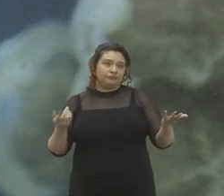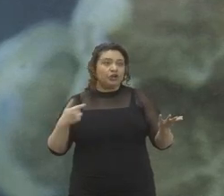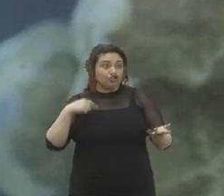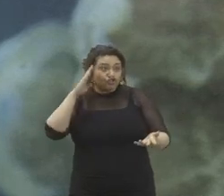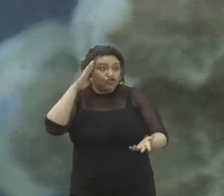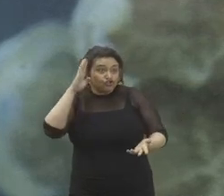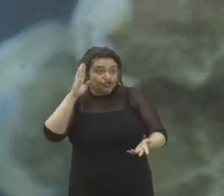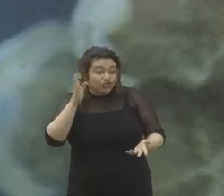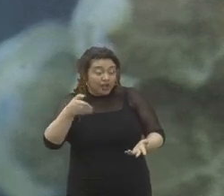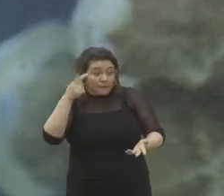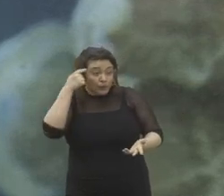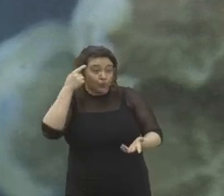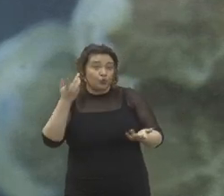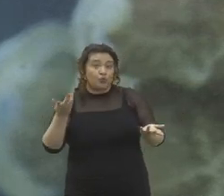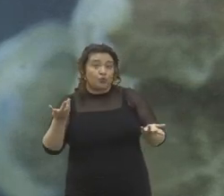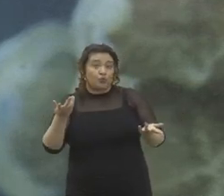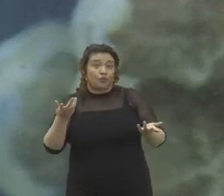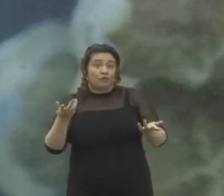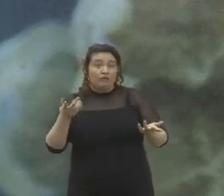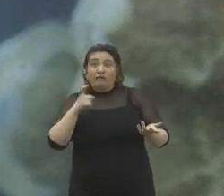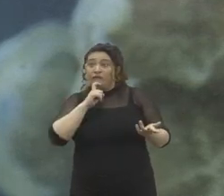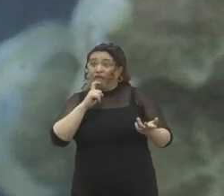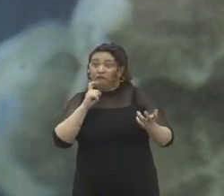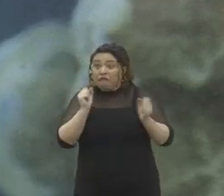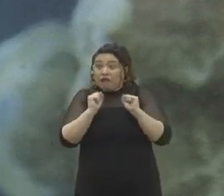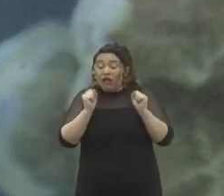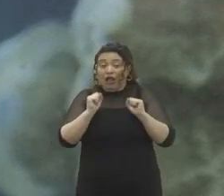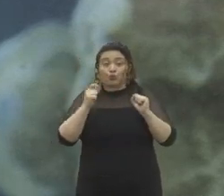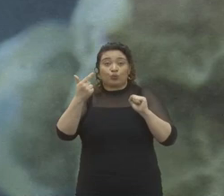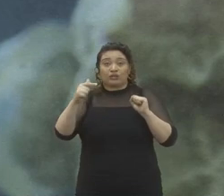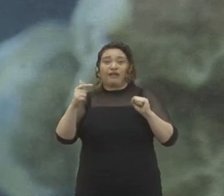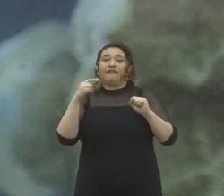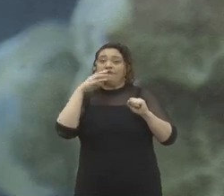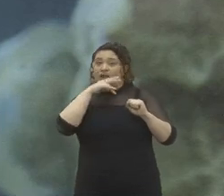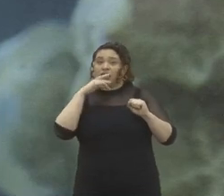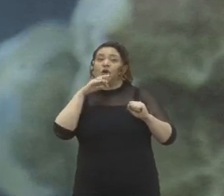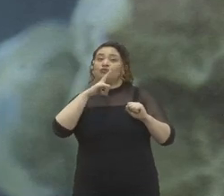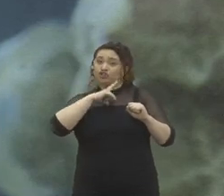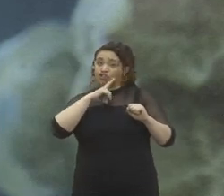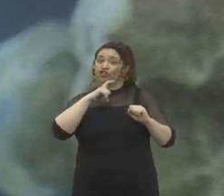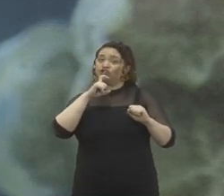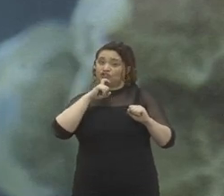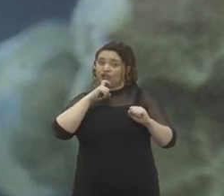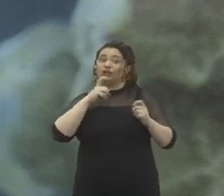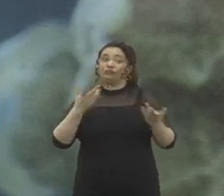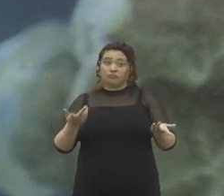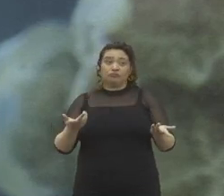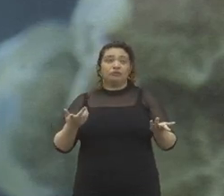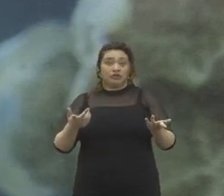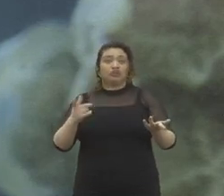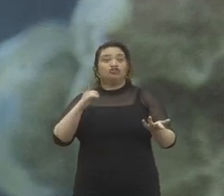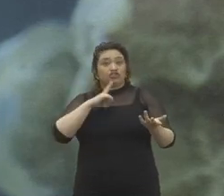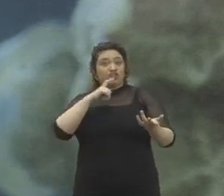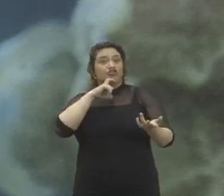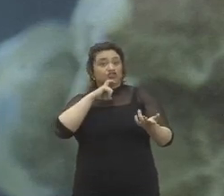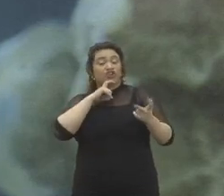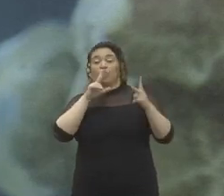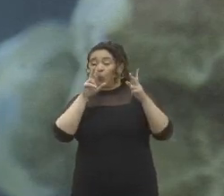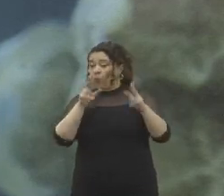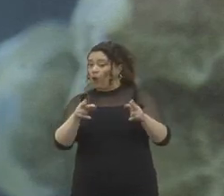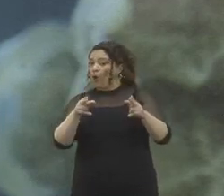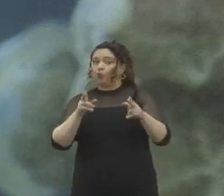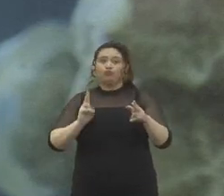Mas então no inverno tá e no verão é no verão tinha gelo no verão ficava congelado constantemente